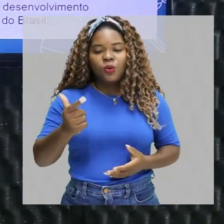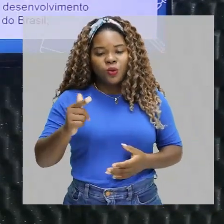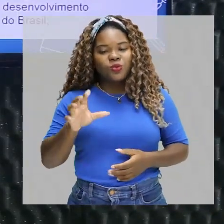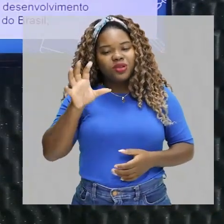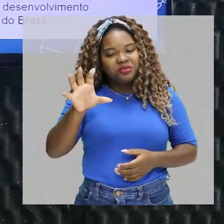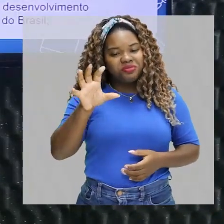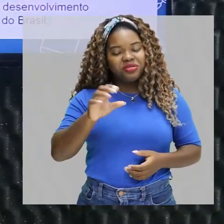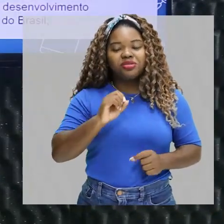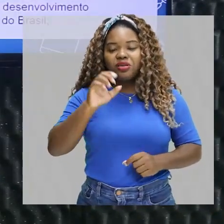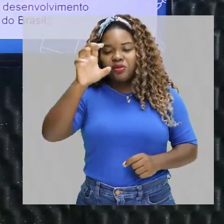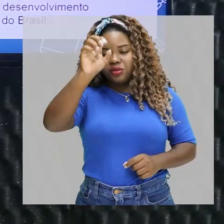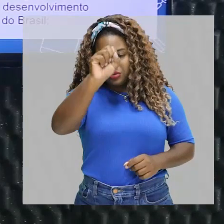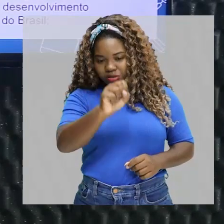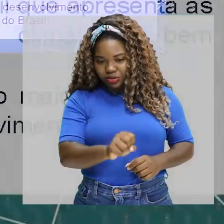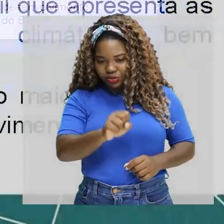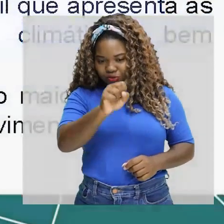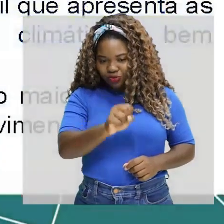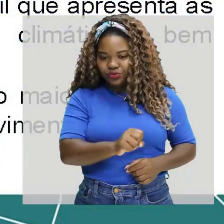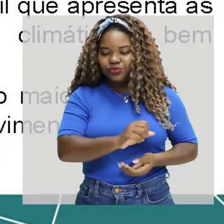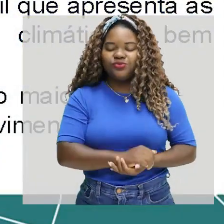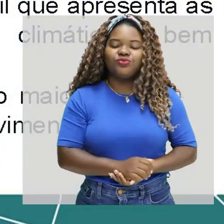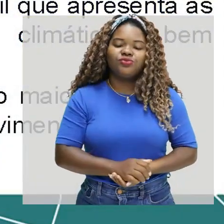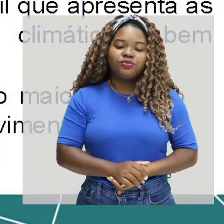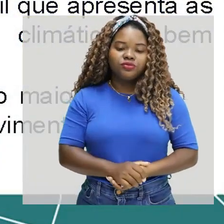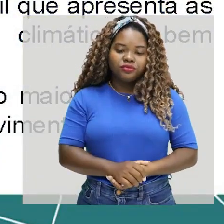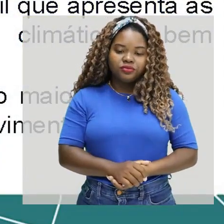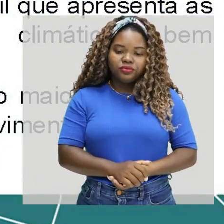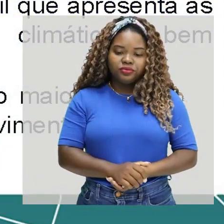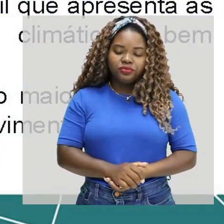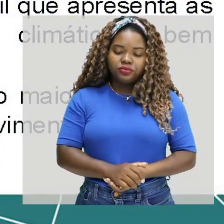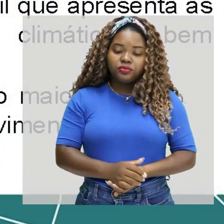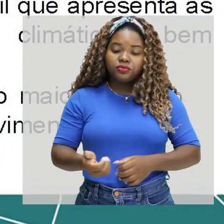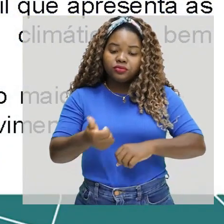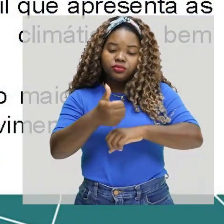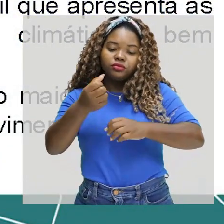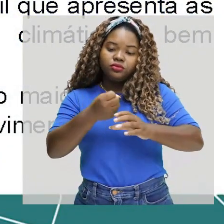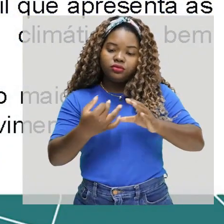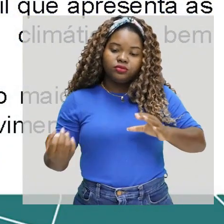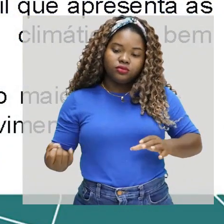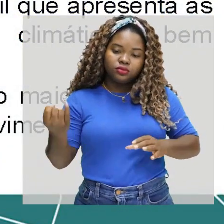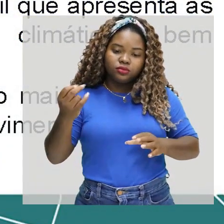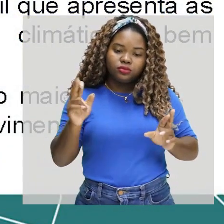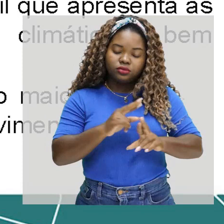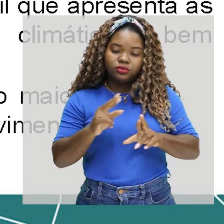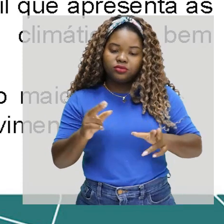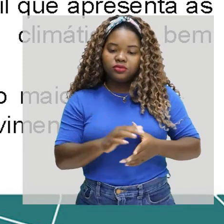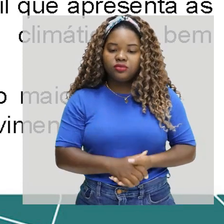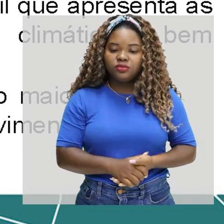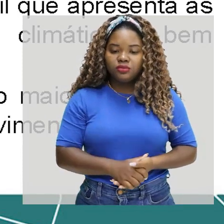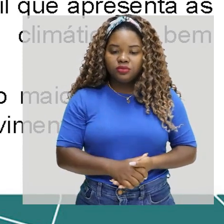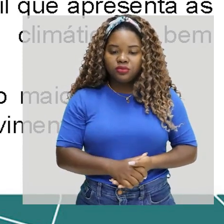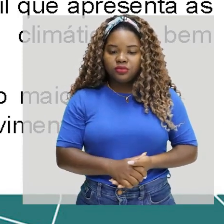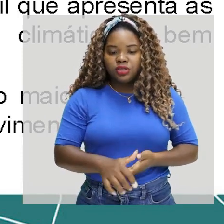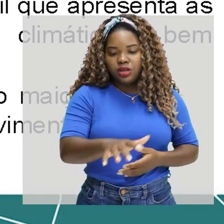que é a região sul do nosso país está certo primeira característica importante em relação a tamanho